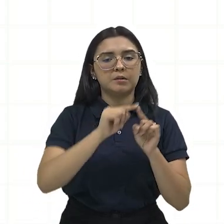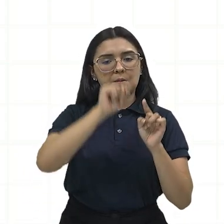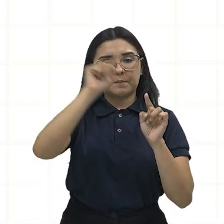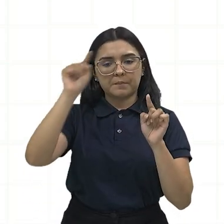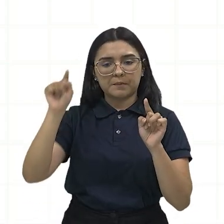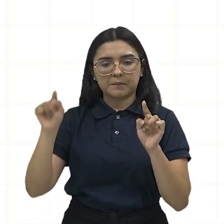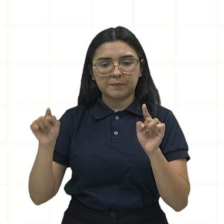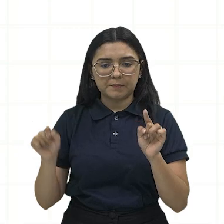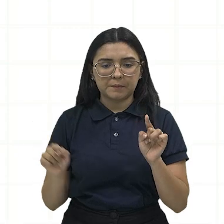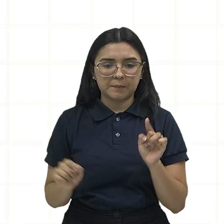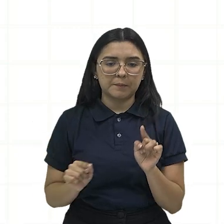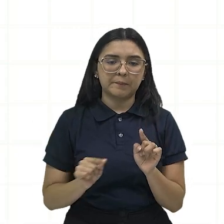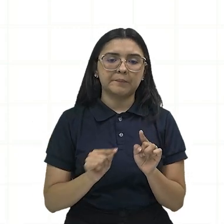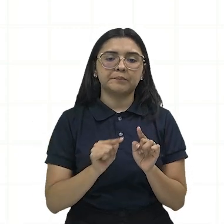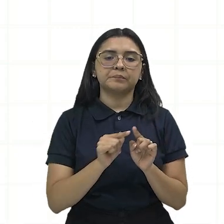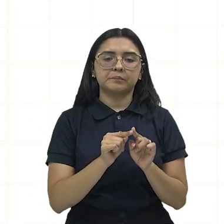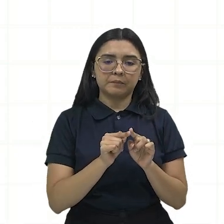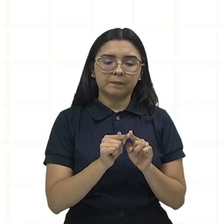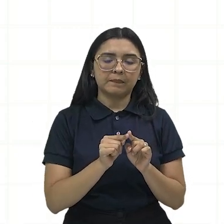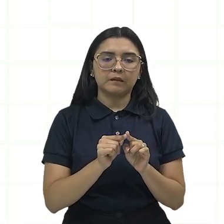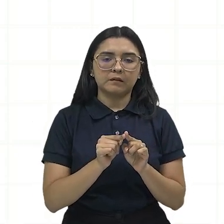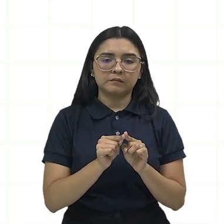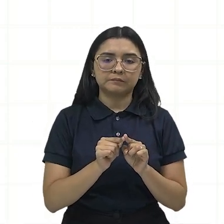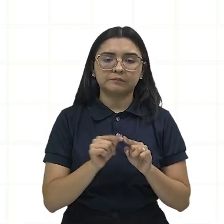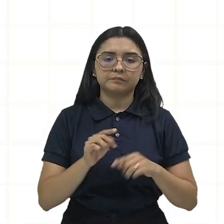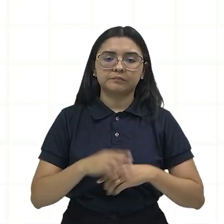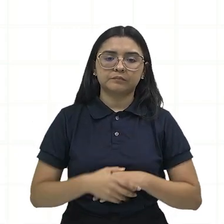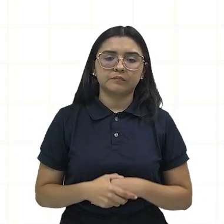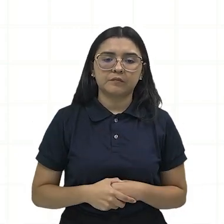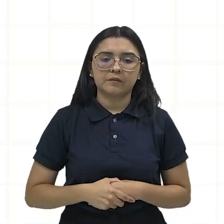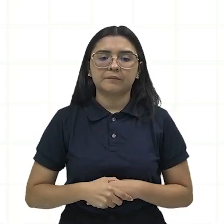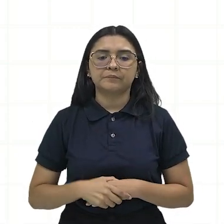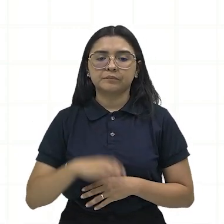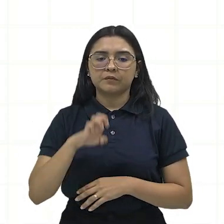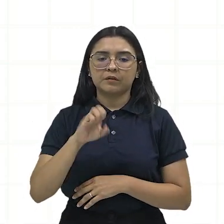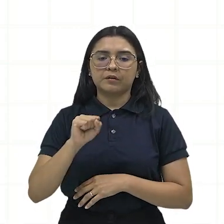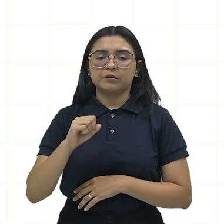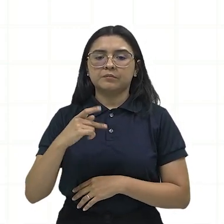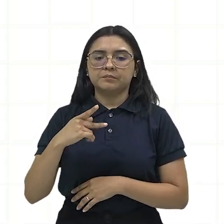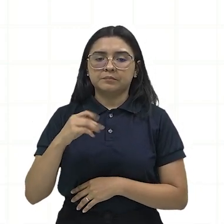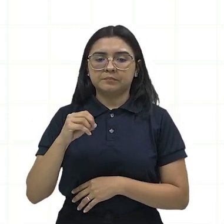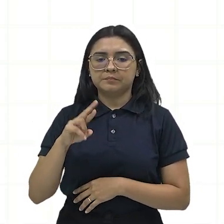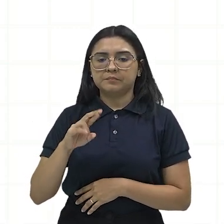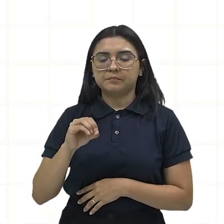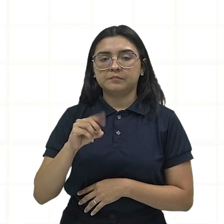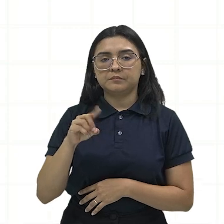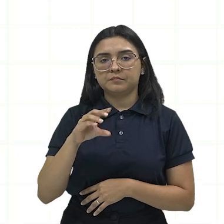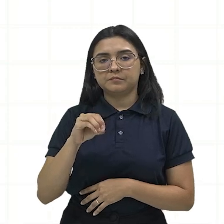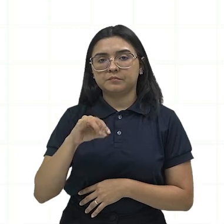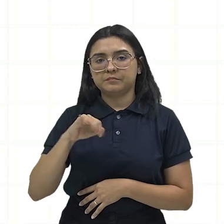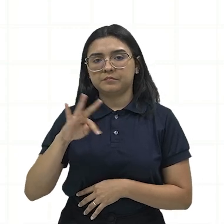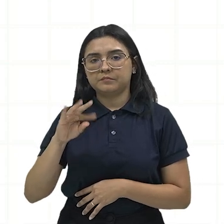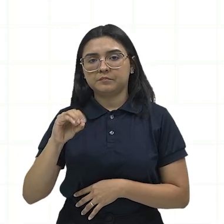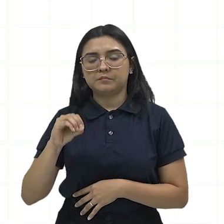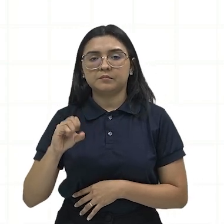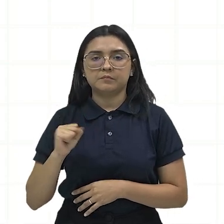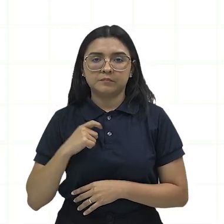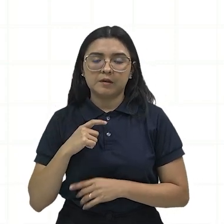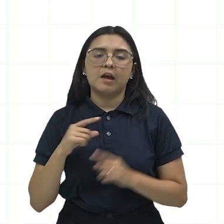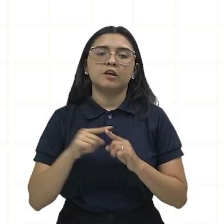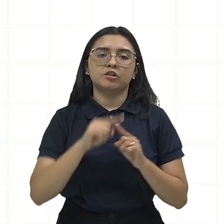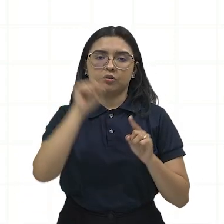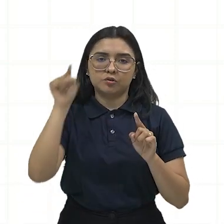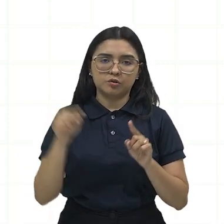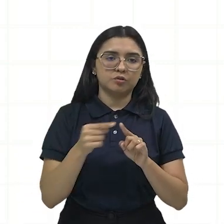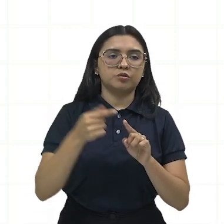ao desenvolvimento dos esporozoítos, até dar início ao ciclo mais uma